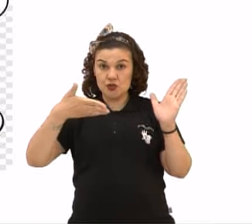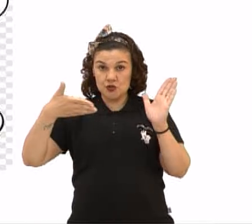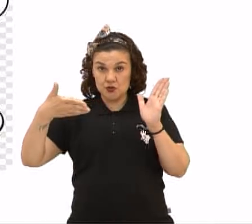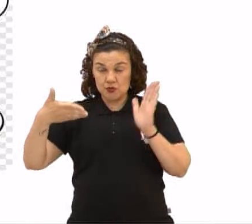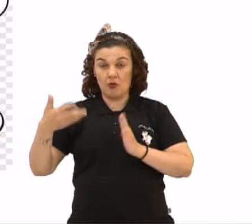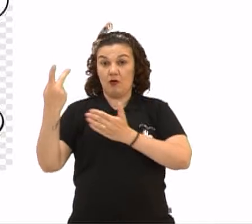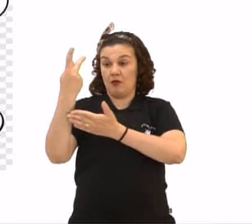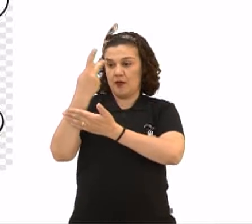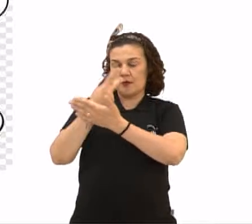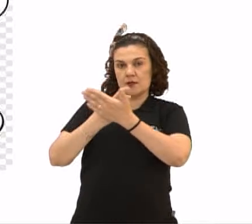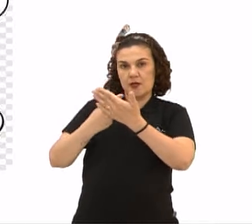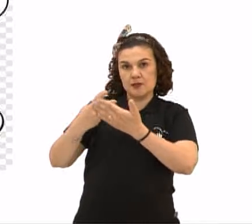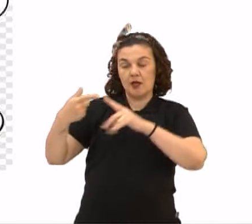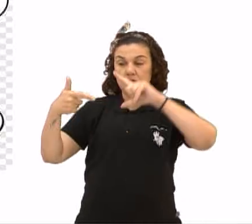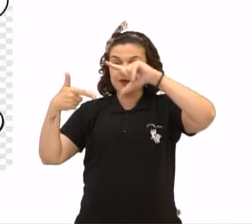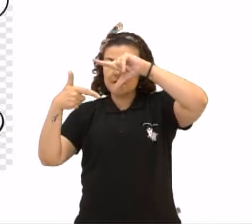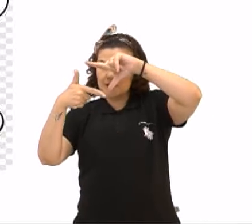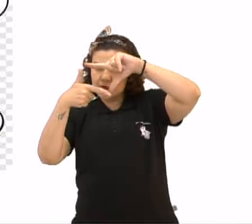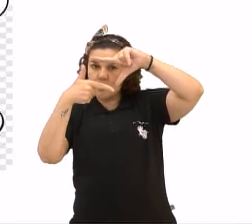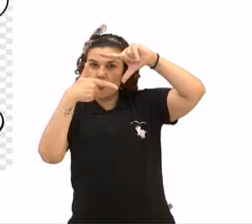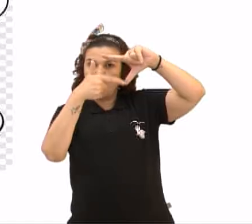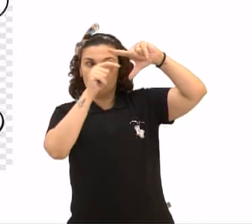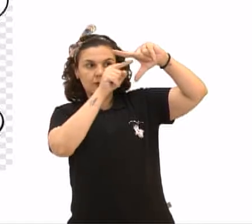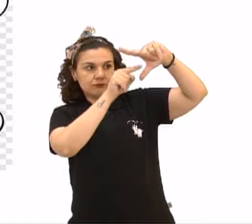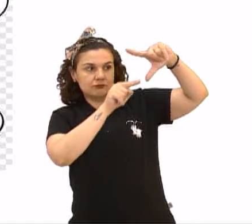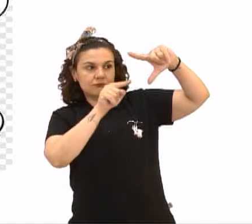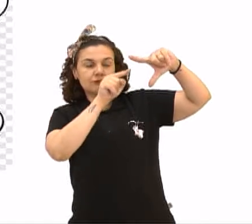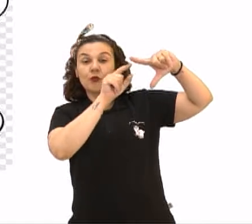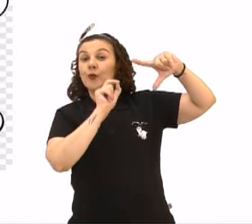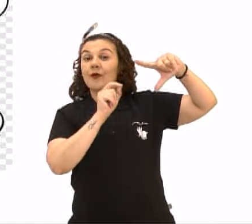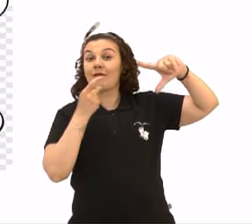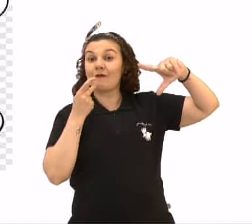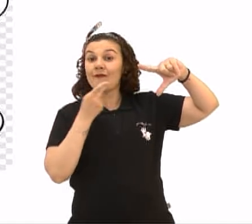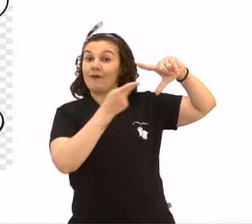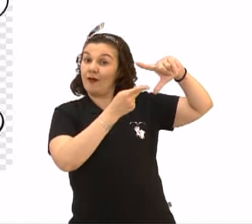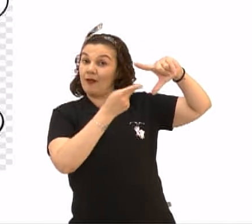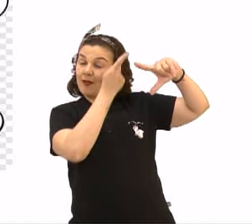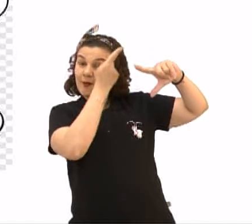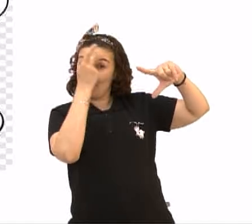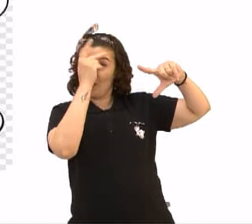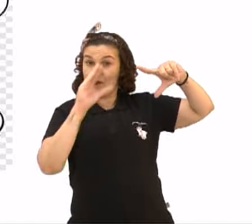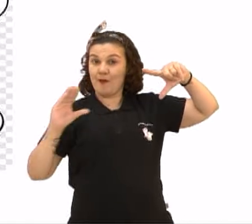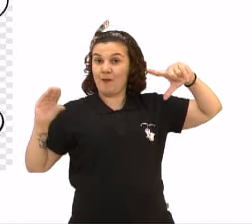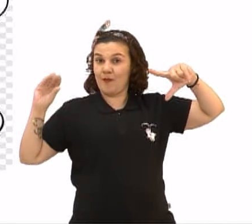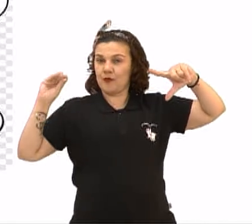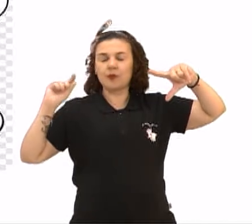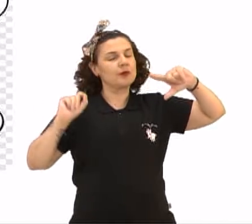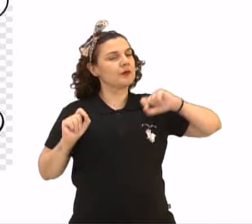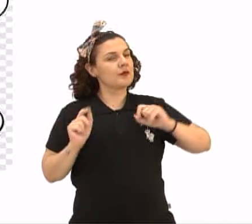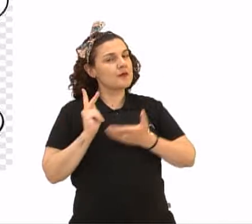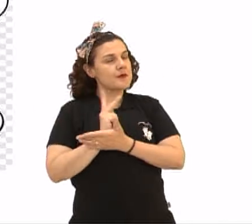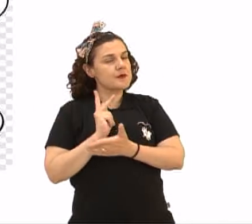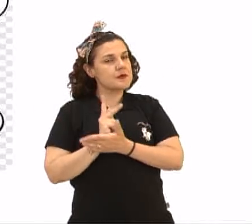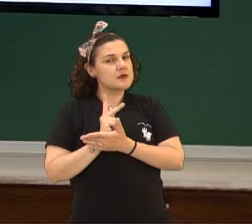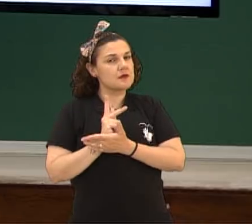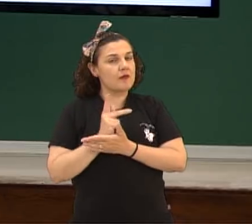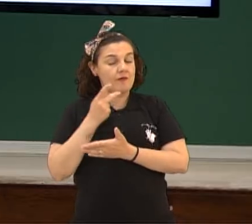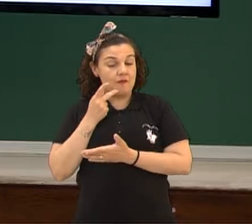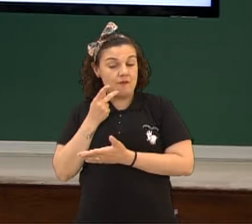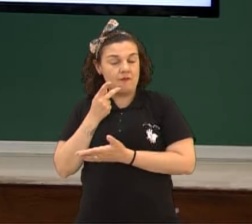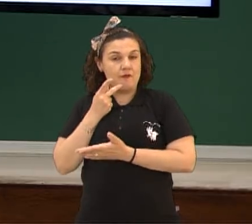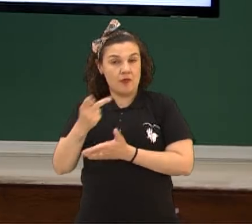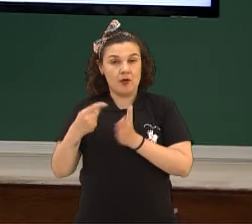e ilustrados em quadros que geralmente aparecem para destacar a fala dos personagens. Então, sempre que necessário for